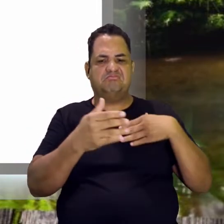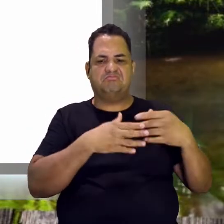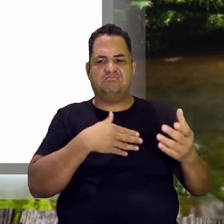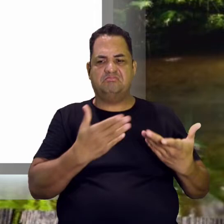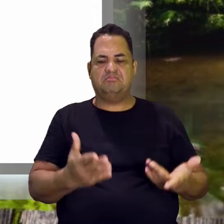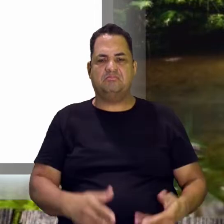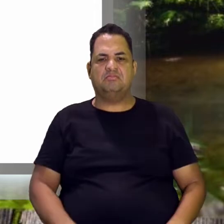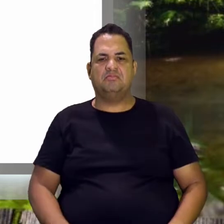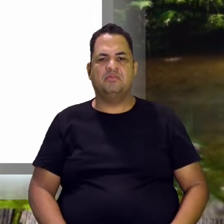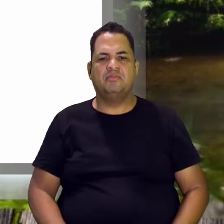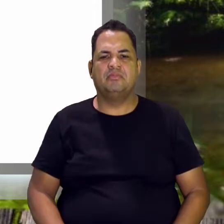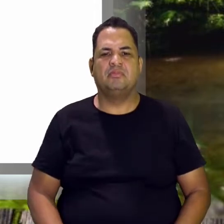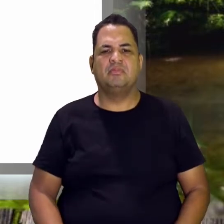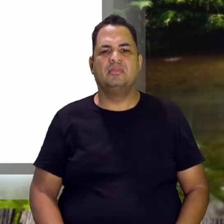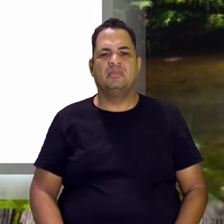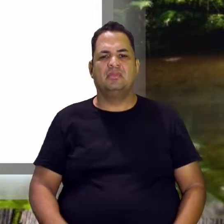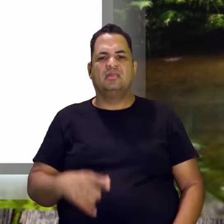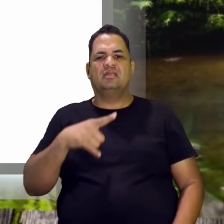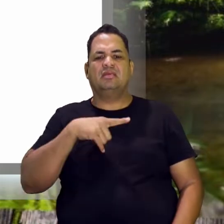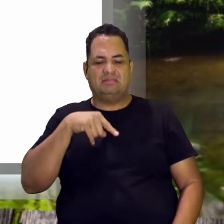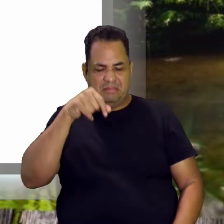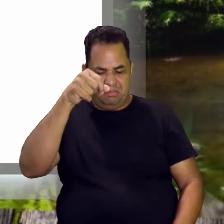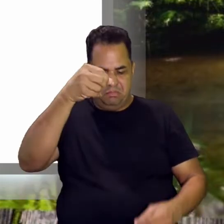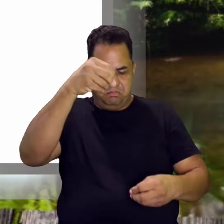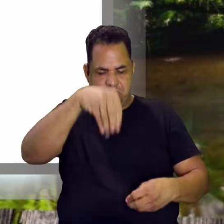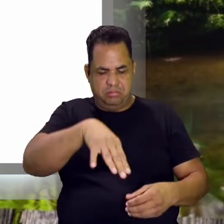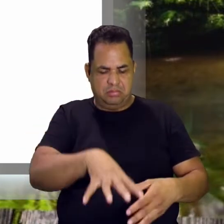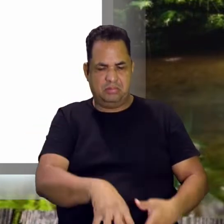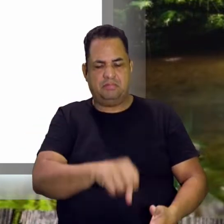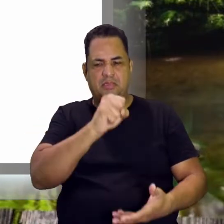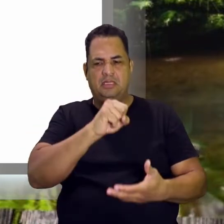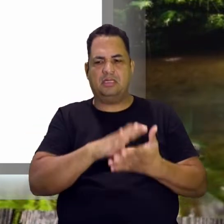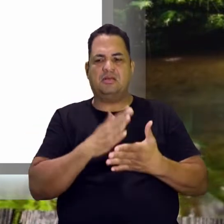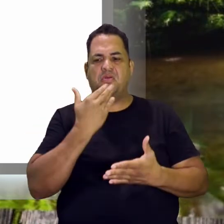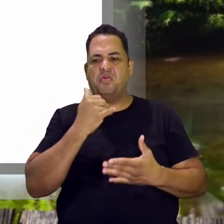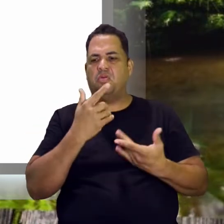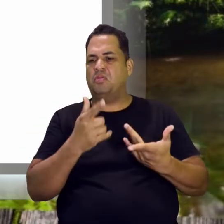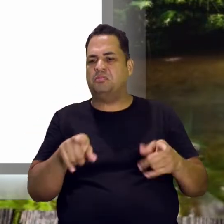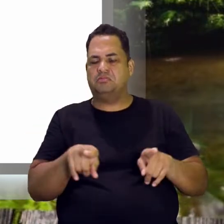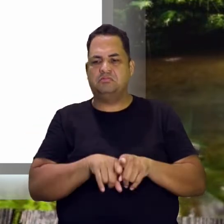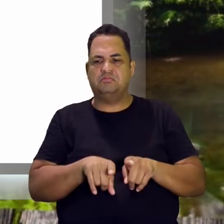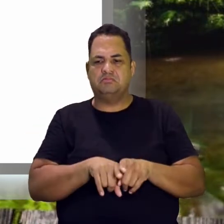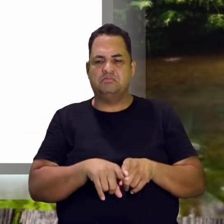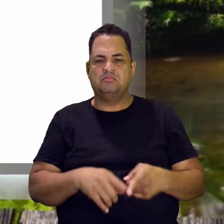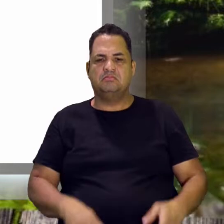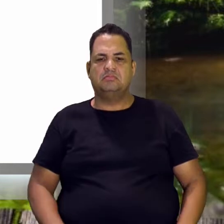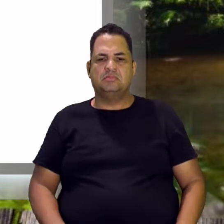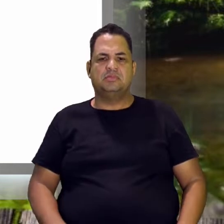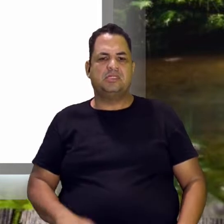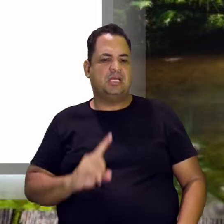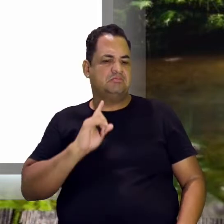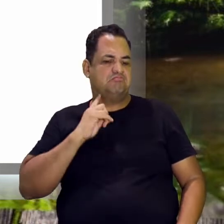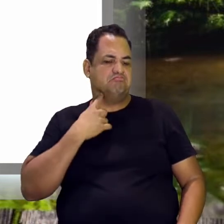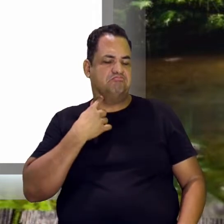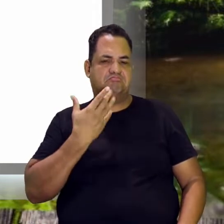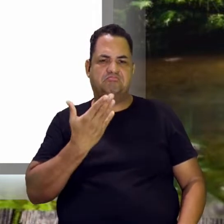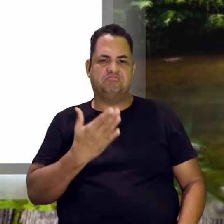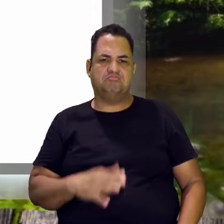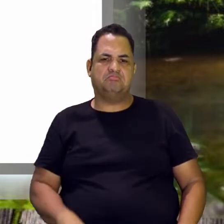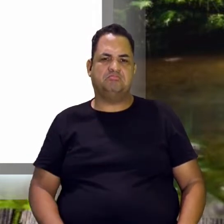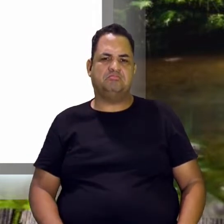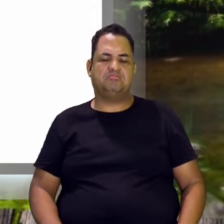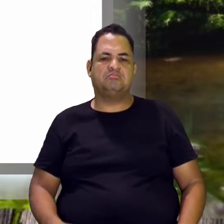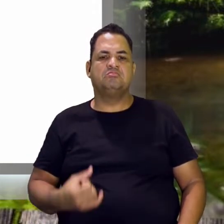aí, tem gente que cai no chão, ela passa a mão e vai comer do mesmo jeito. Já contaminou, né, gente? Só que se